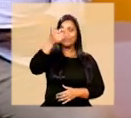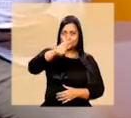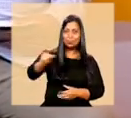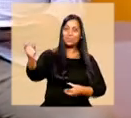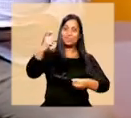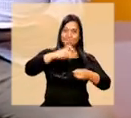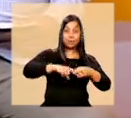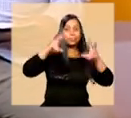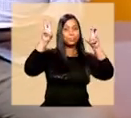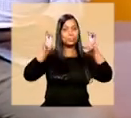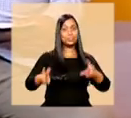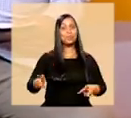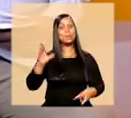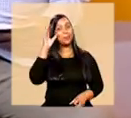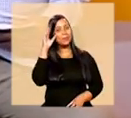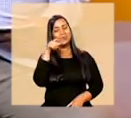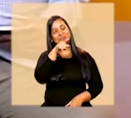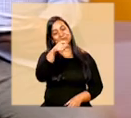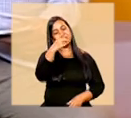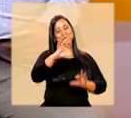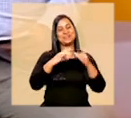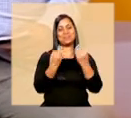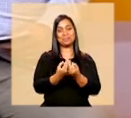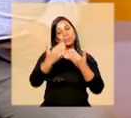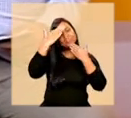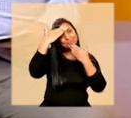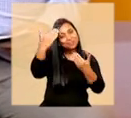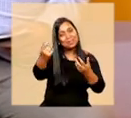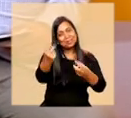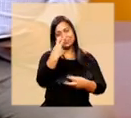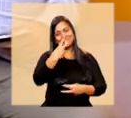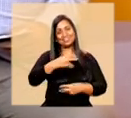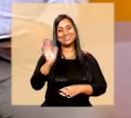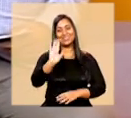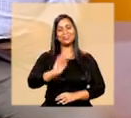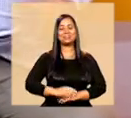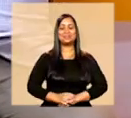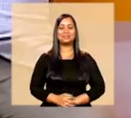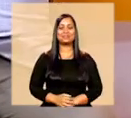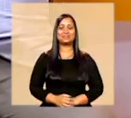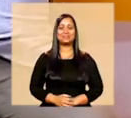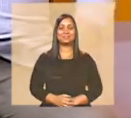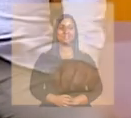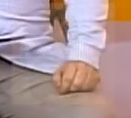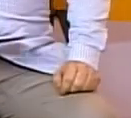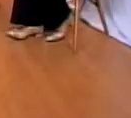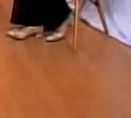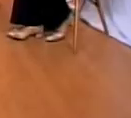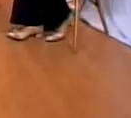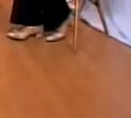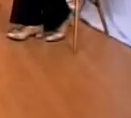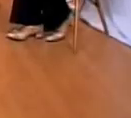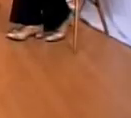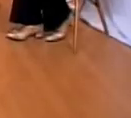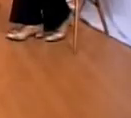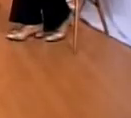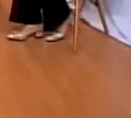com mais um programa, um assunto interessante para você e para sua família. Muito obrigada pela audiência. Tchau. Tchau.